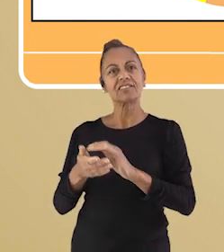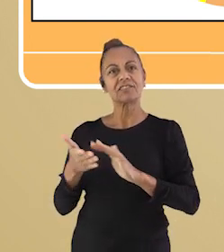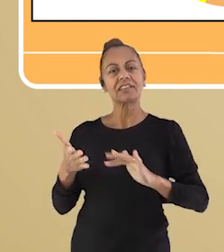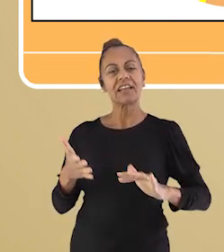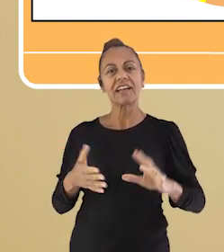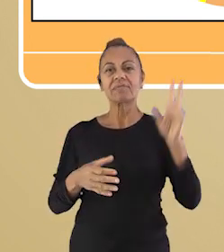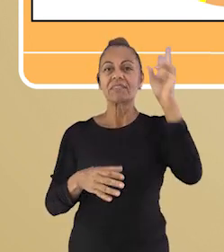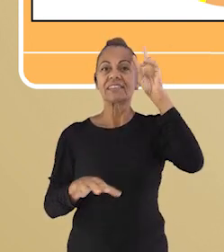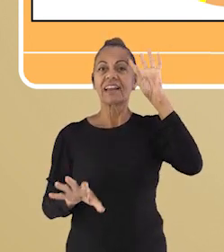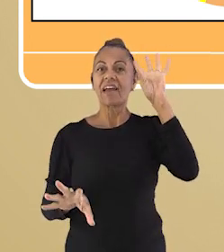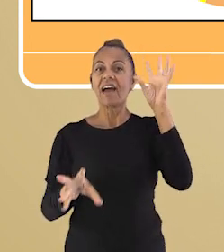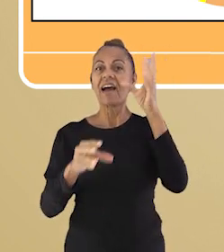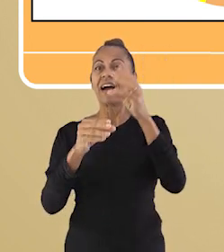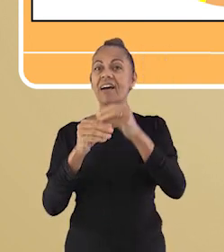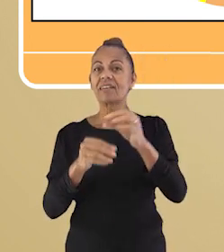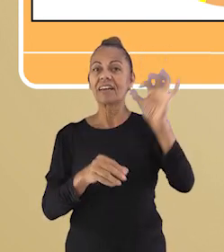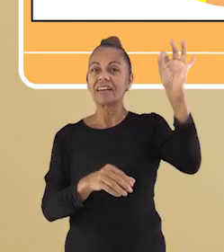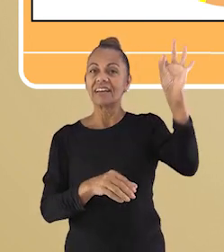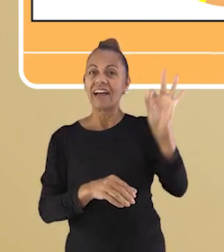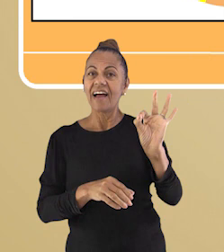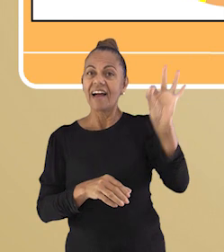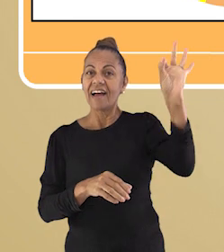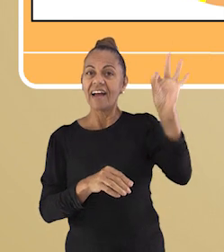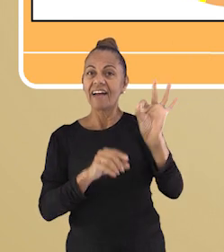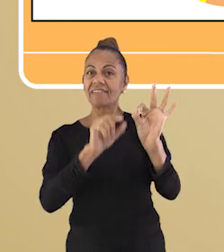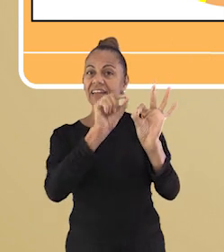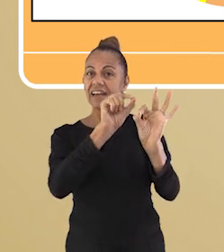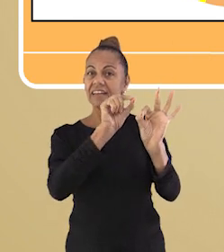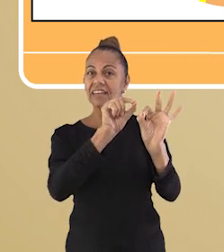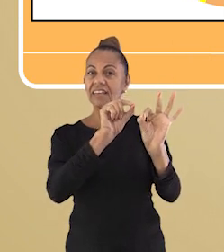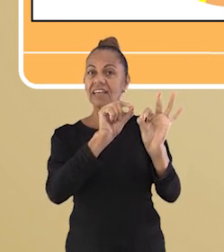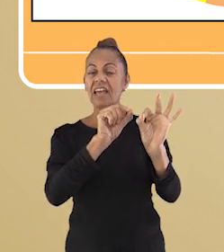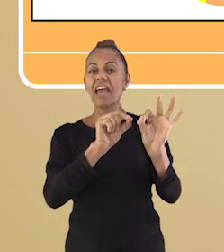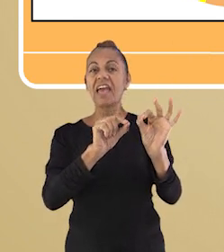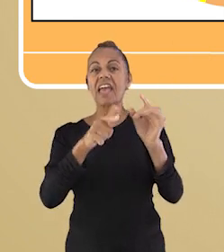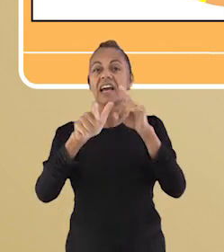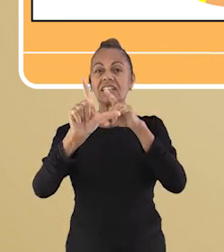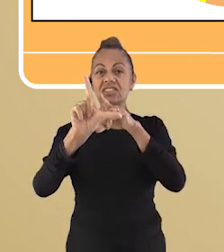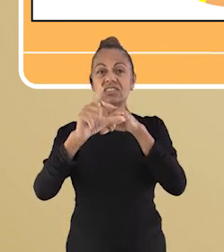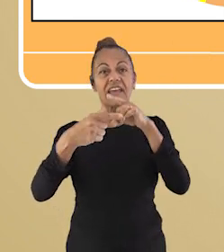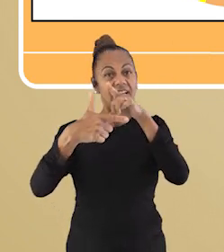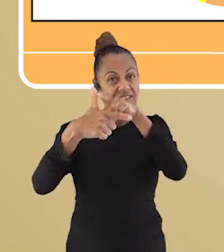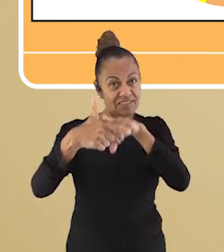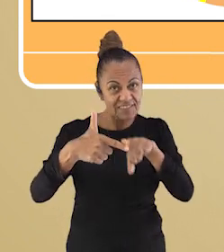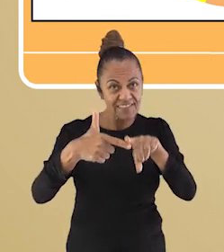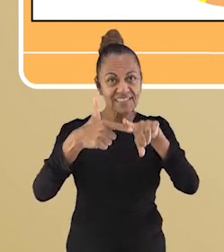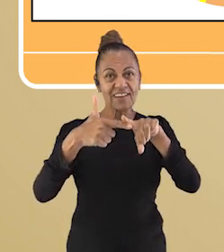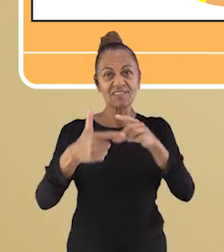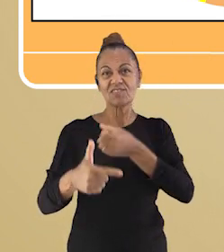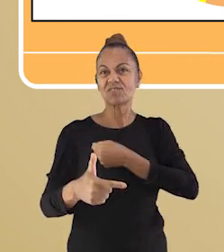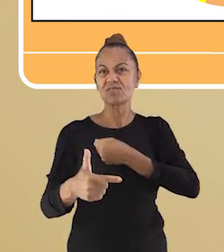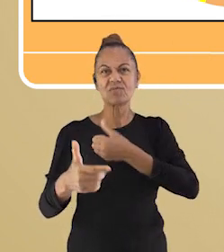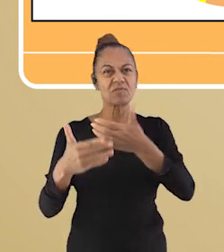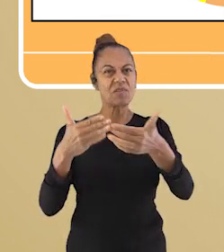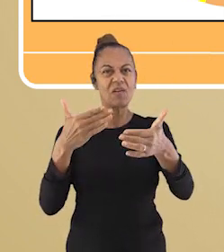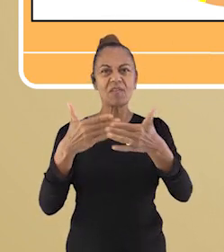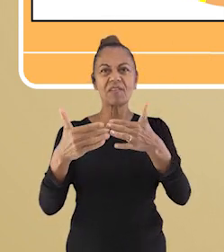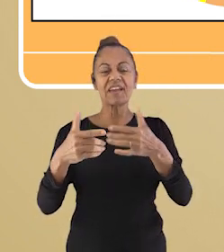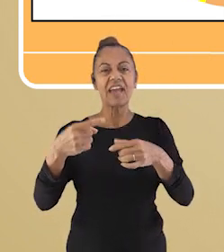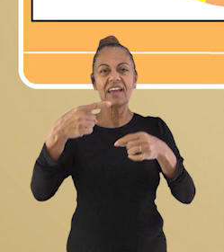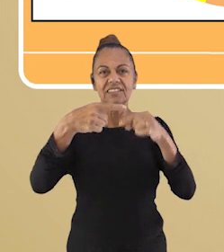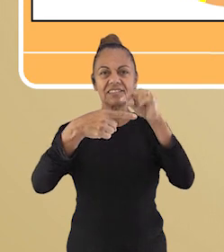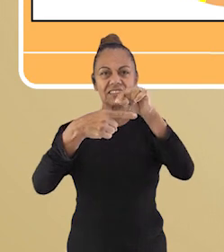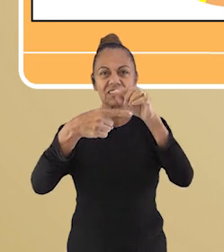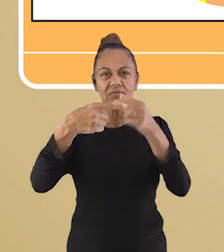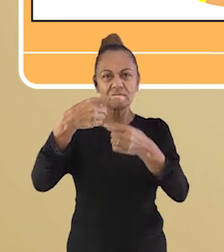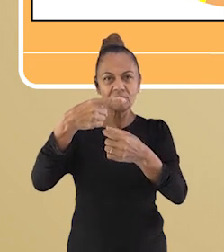de setores dessa atividade para relembrar sobre porcentagem, que é a divisão de um número